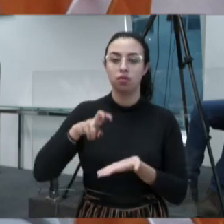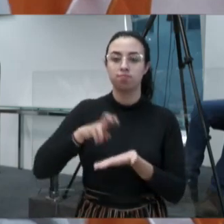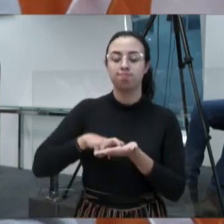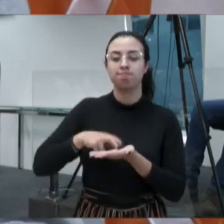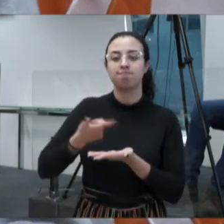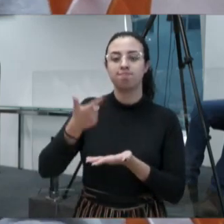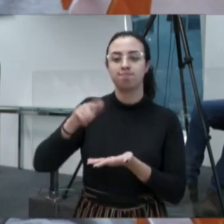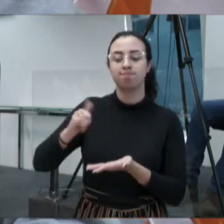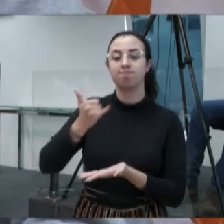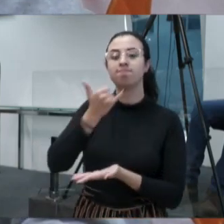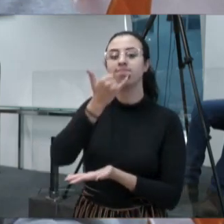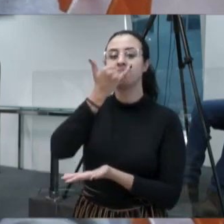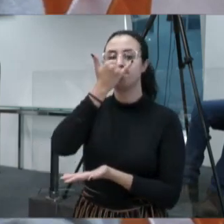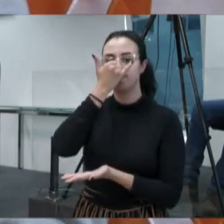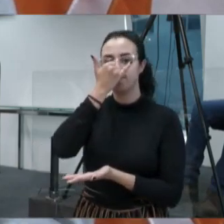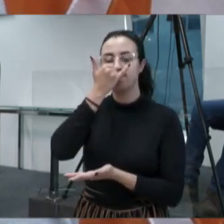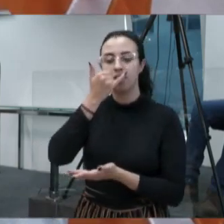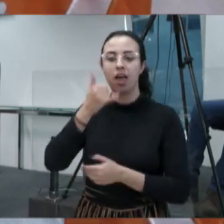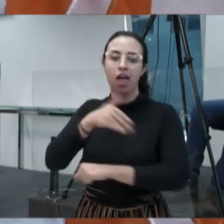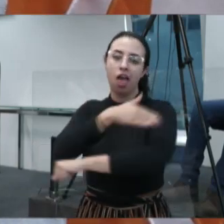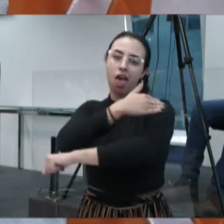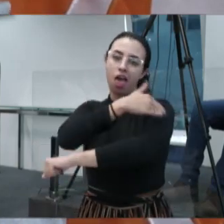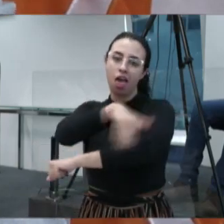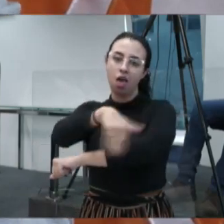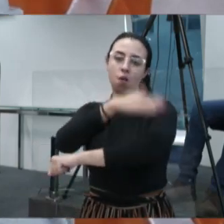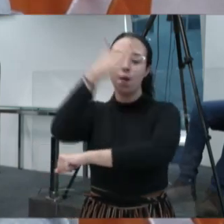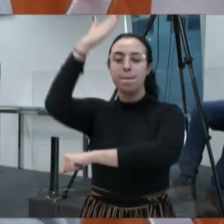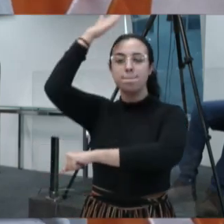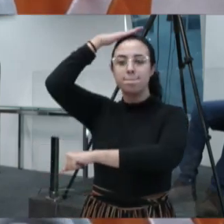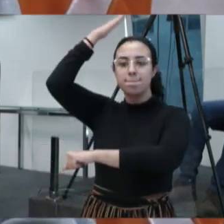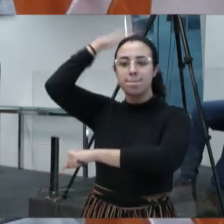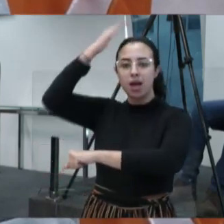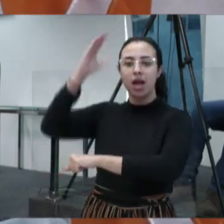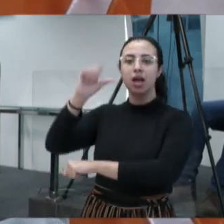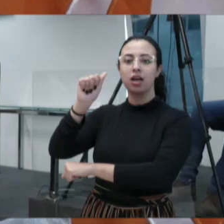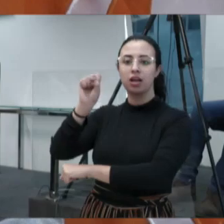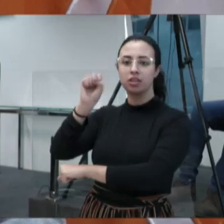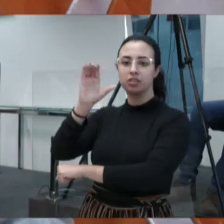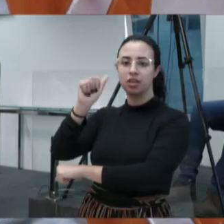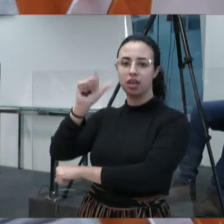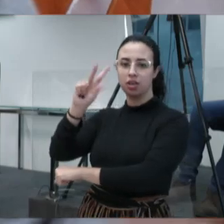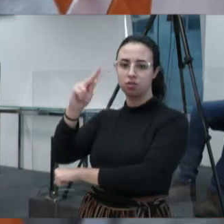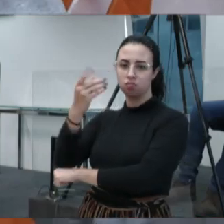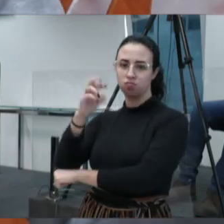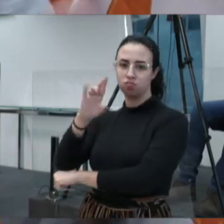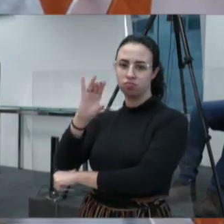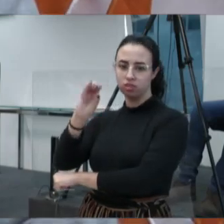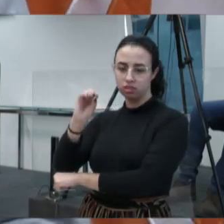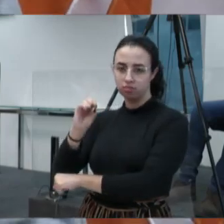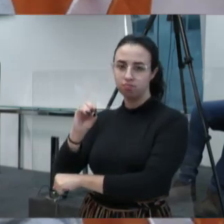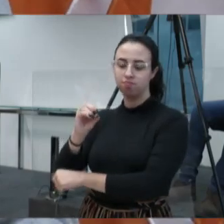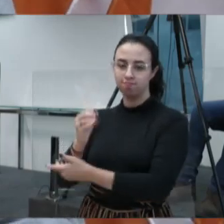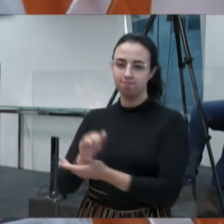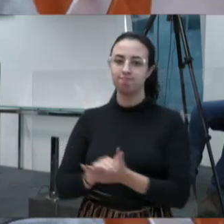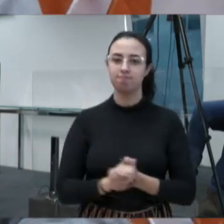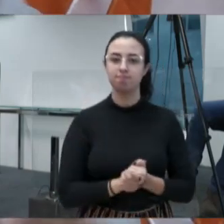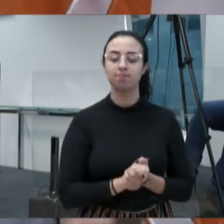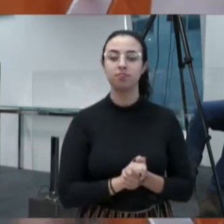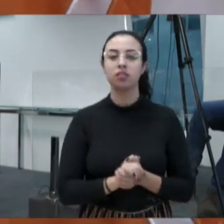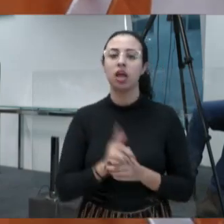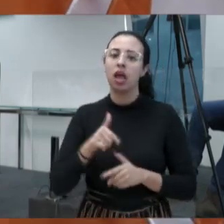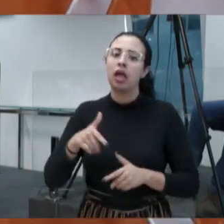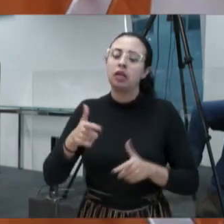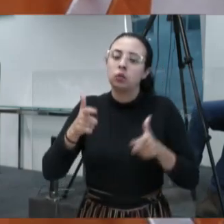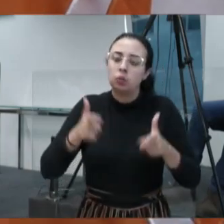um acidente no cruzamento da Cascalho Rico ali. Entre ali, para quem vem da Autorama ali e também da Amazonas ali. Trecho